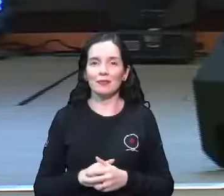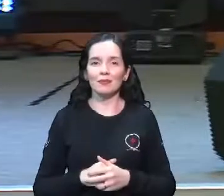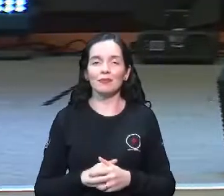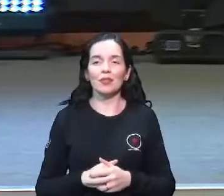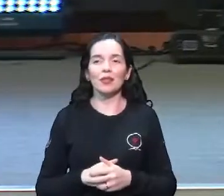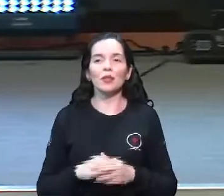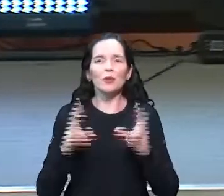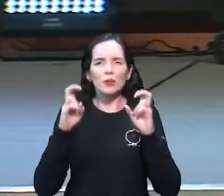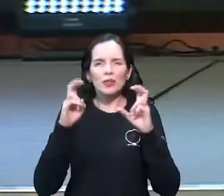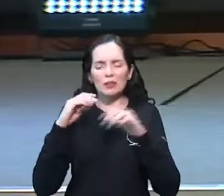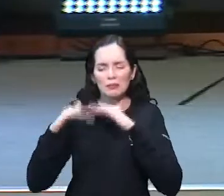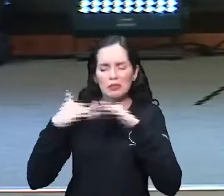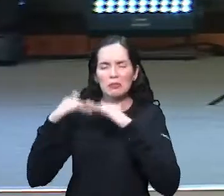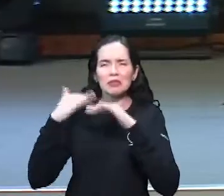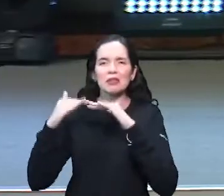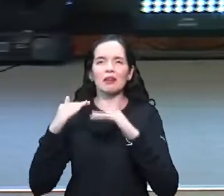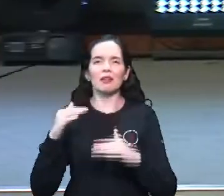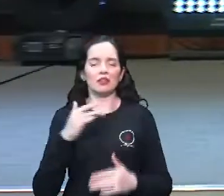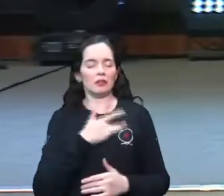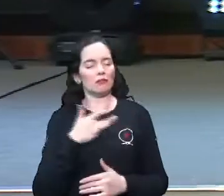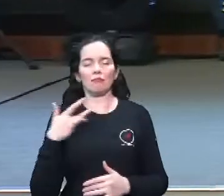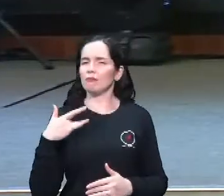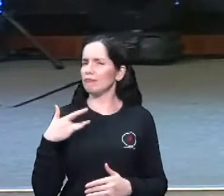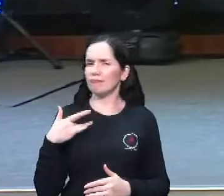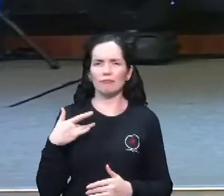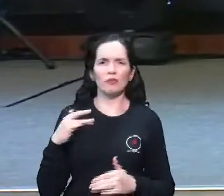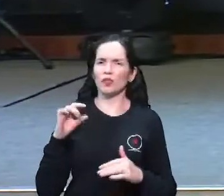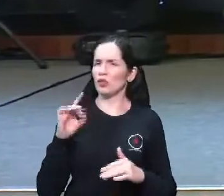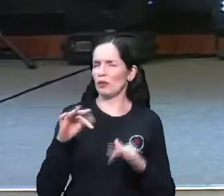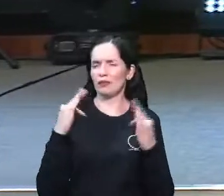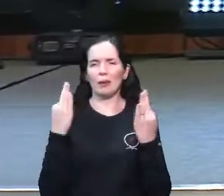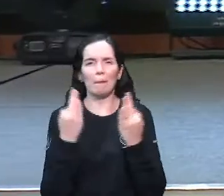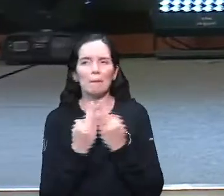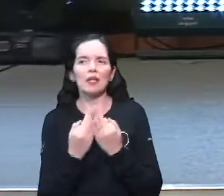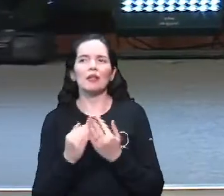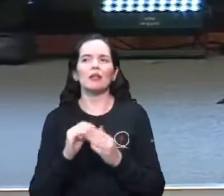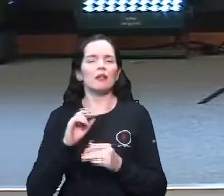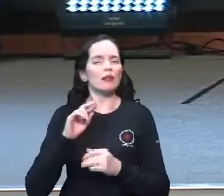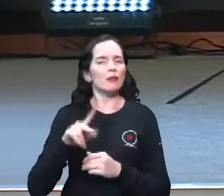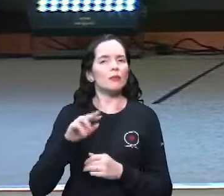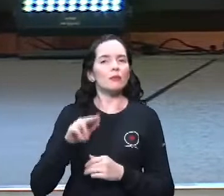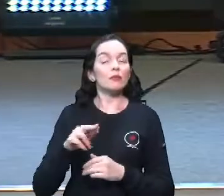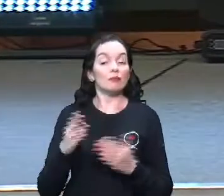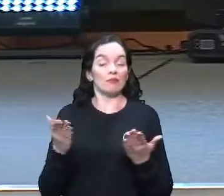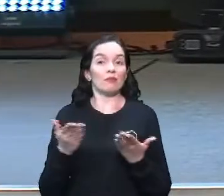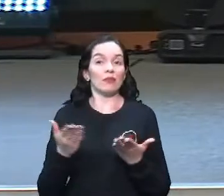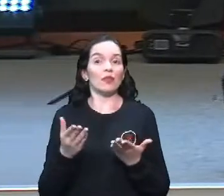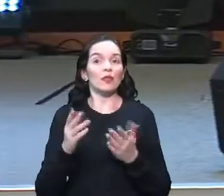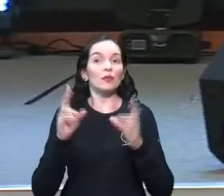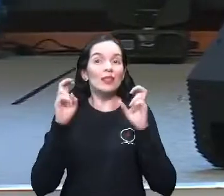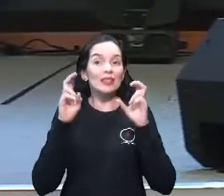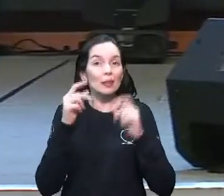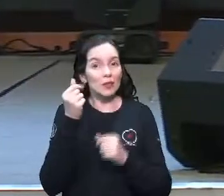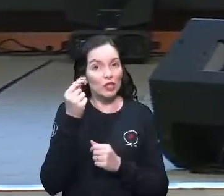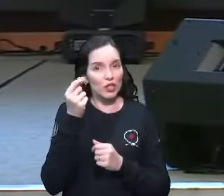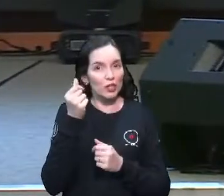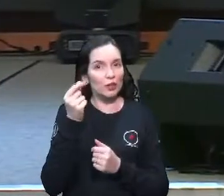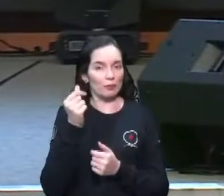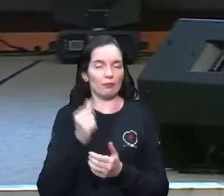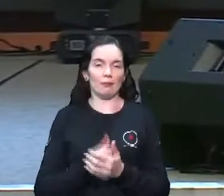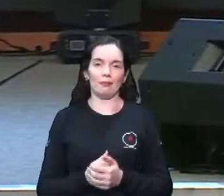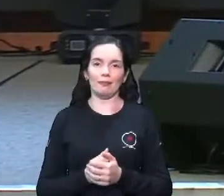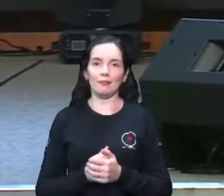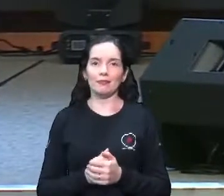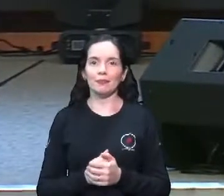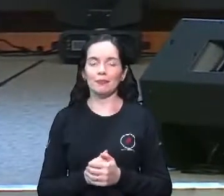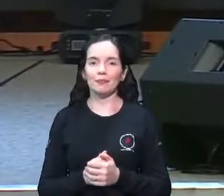não estou falando só de saúde, eu não estou falando só de ter uma família estruturada, agora eu estou falando de recurso financeiro. E